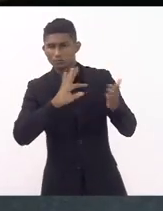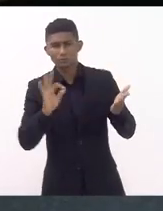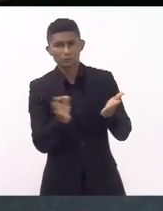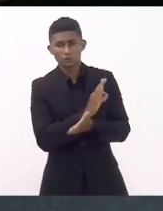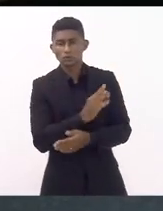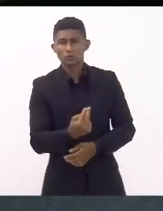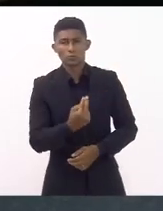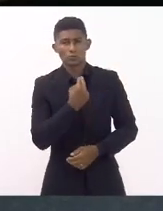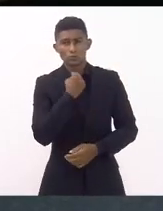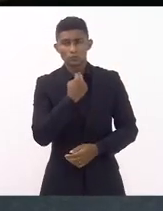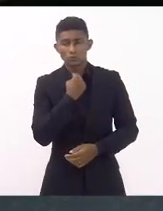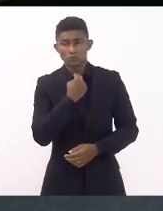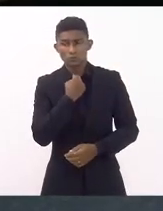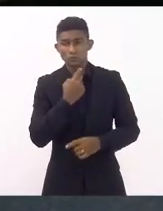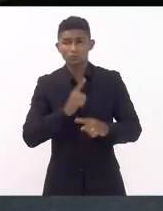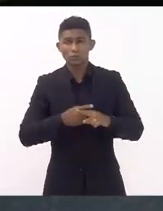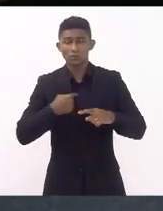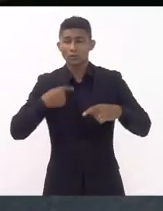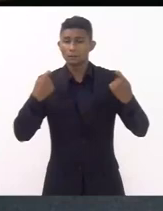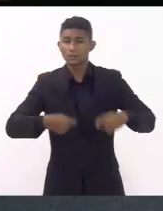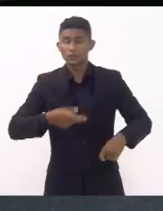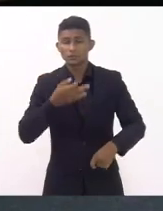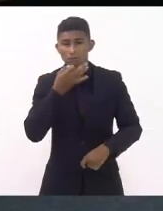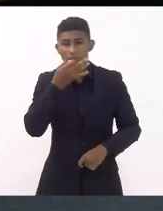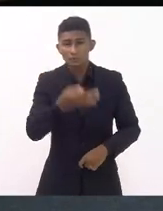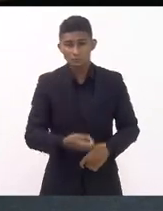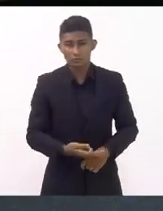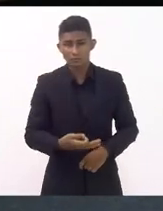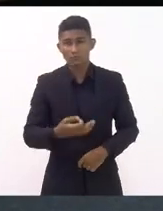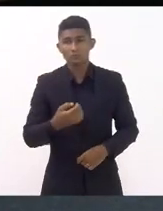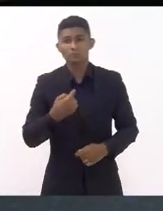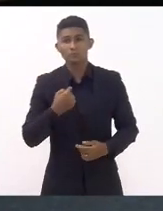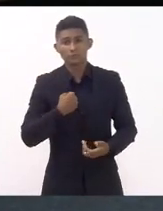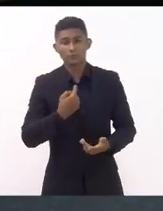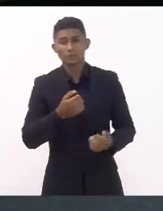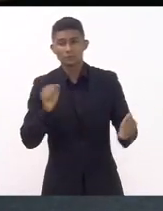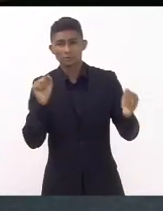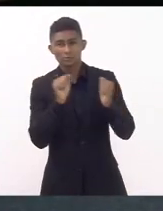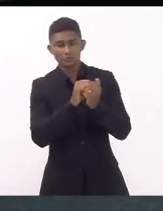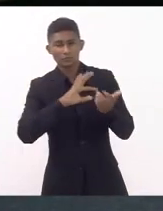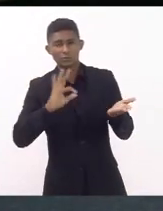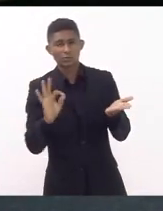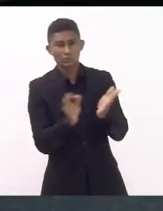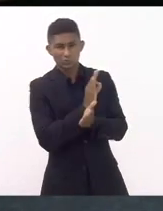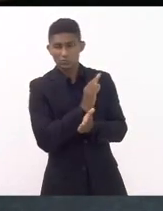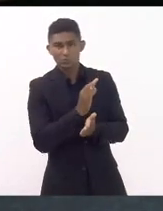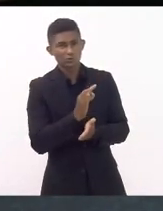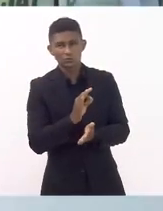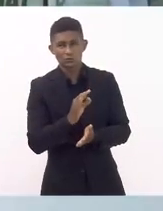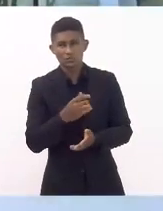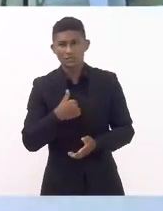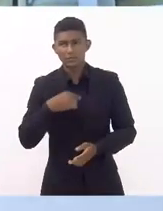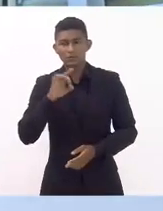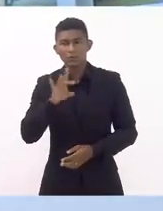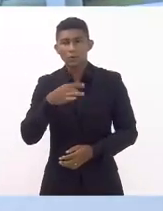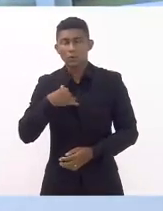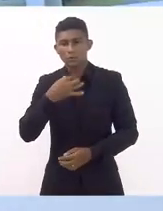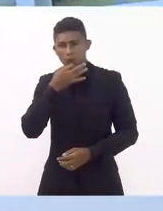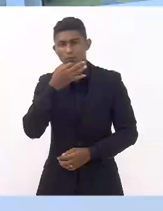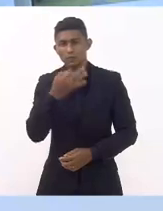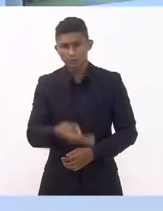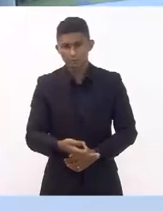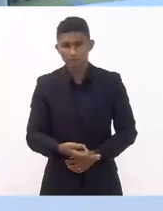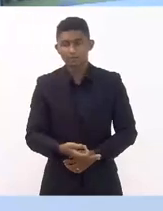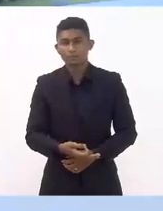tenho medo de alguém vir aqui e dar um parecer contrário. Então, eu vou abrir mão da coautoria para dar parecer. É isso.